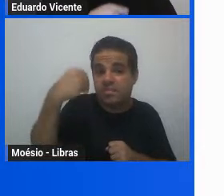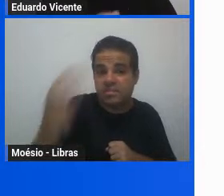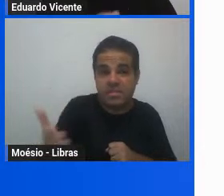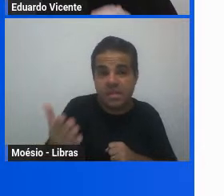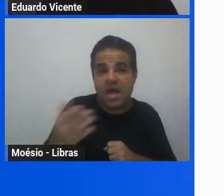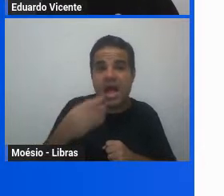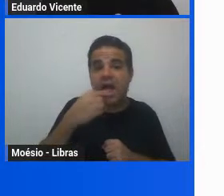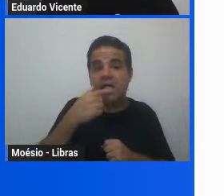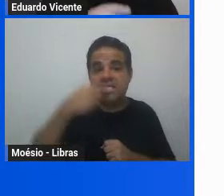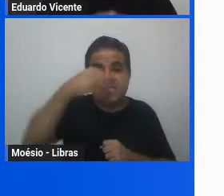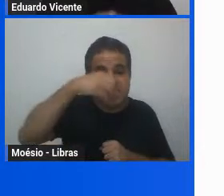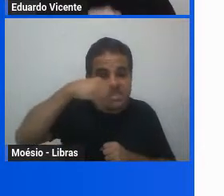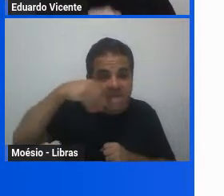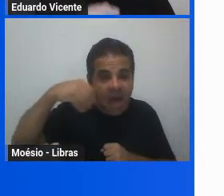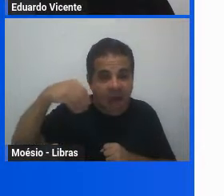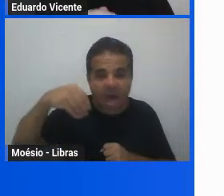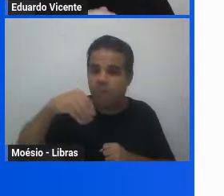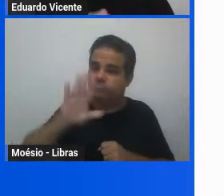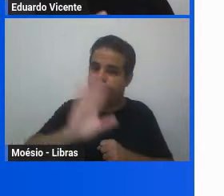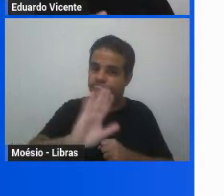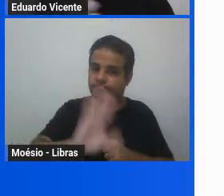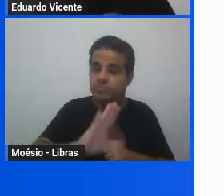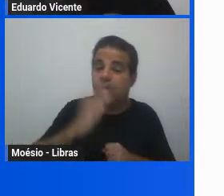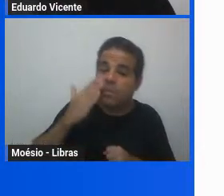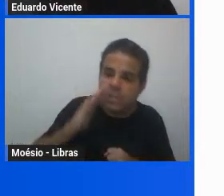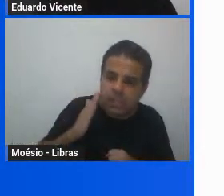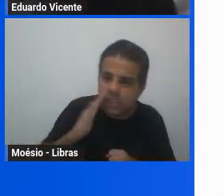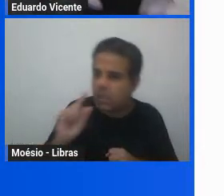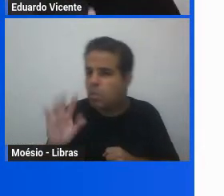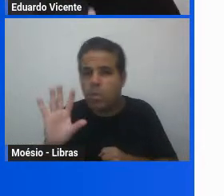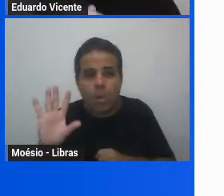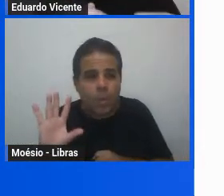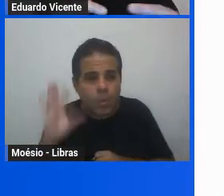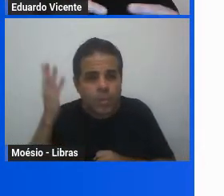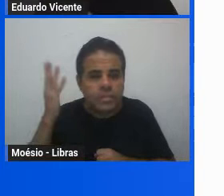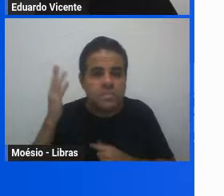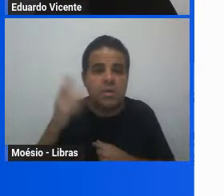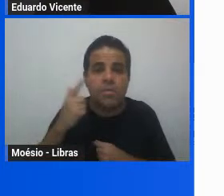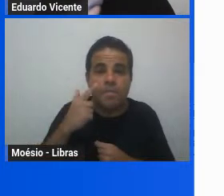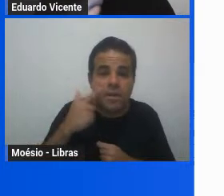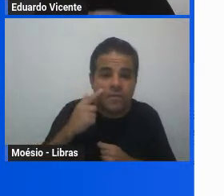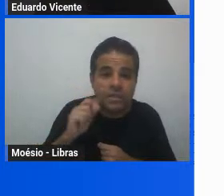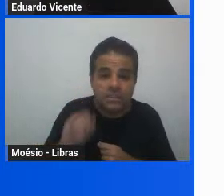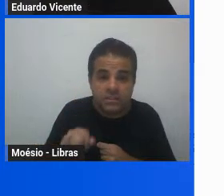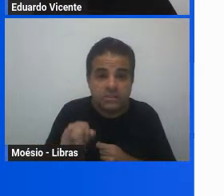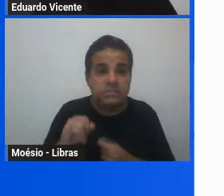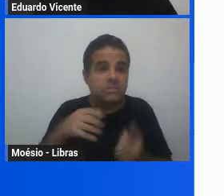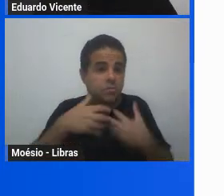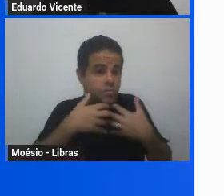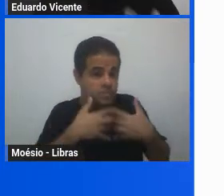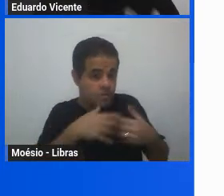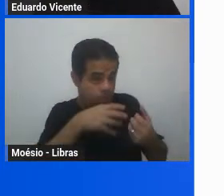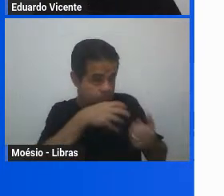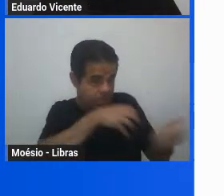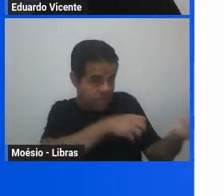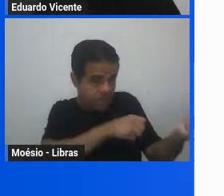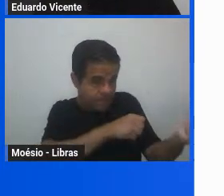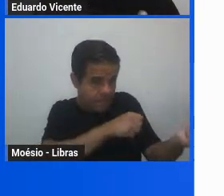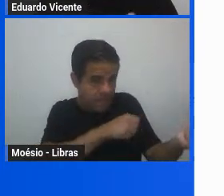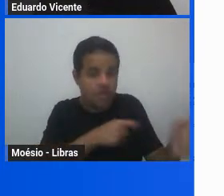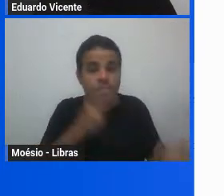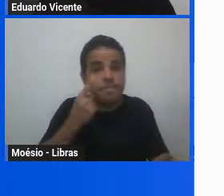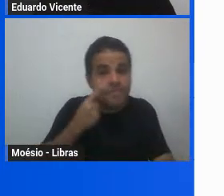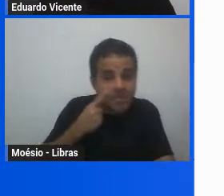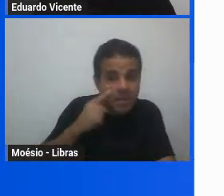colocando sal. Eu preciso primeiro entender o que aconteceu com a vítima e se eu tenho os aparelhos necessários para